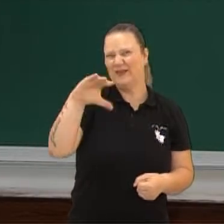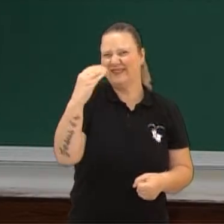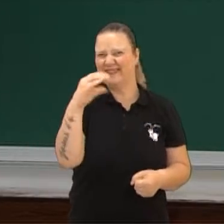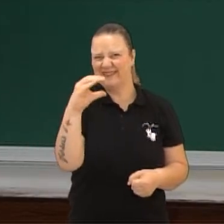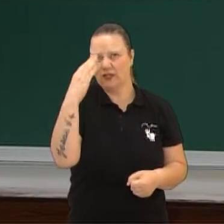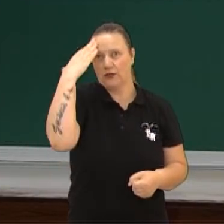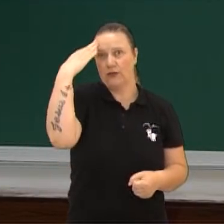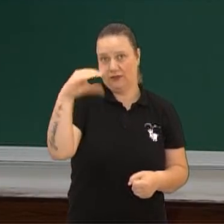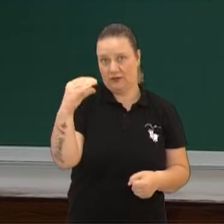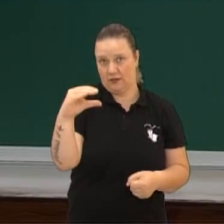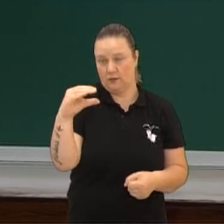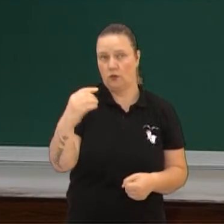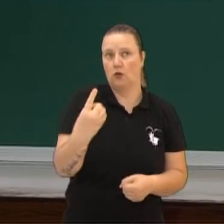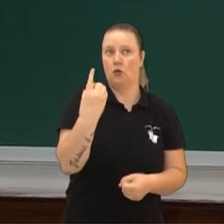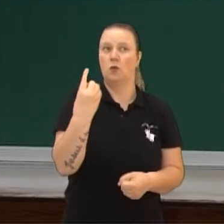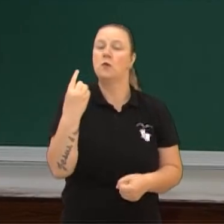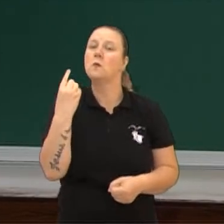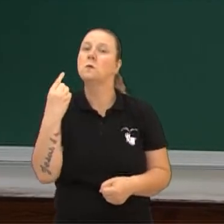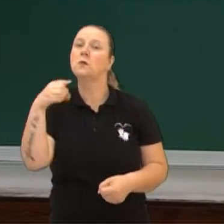só,